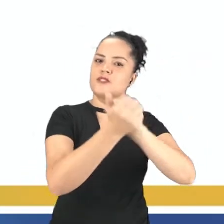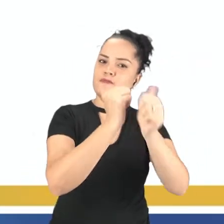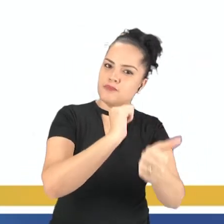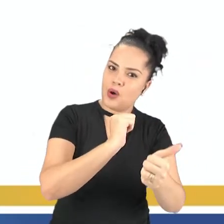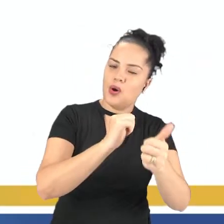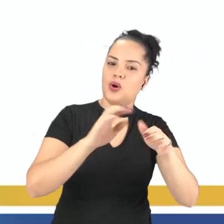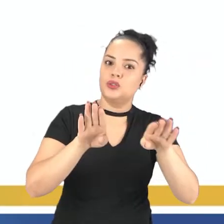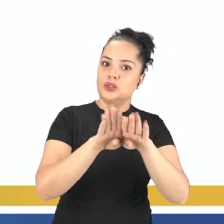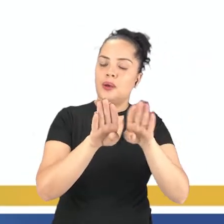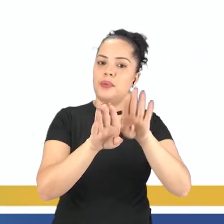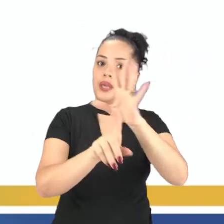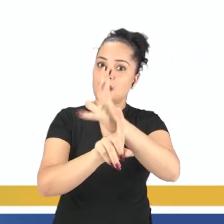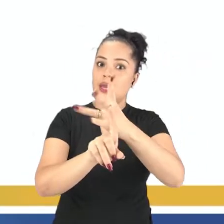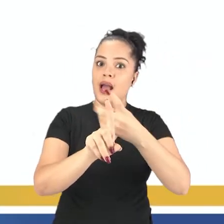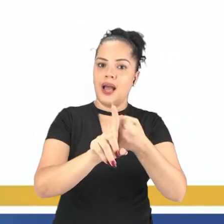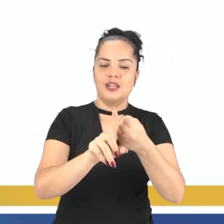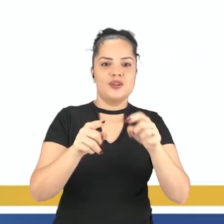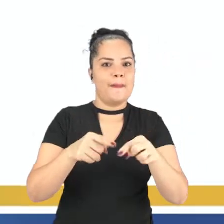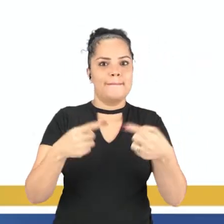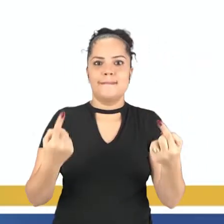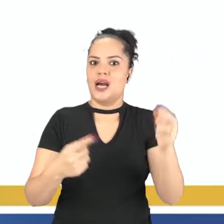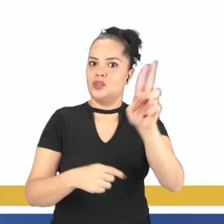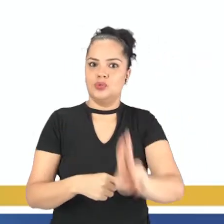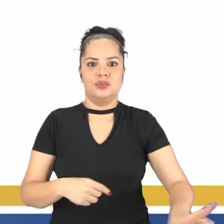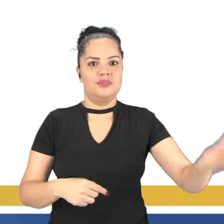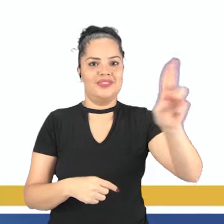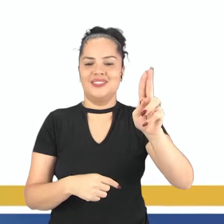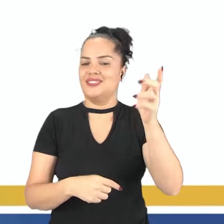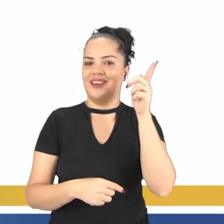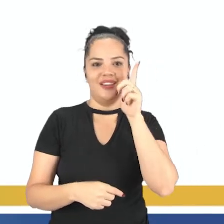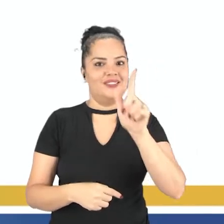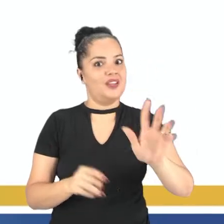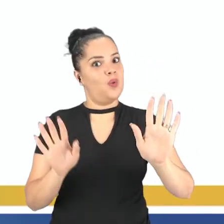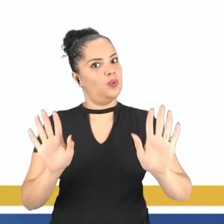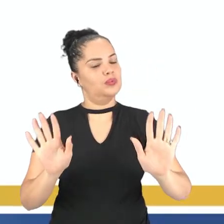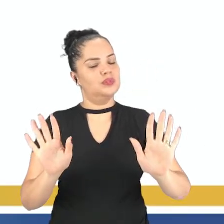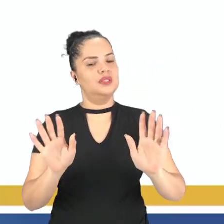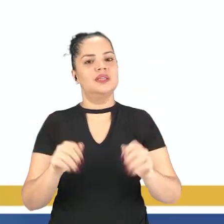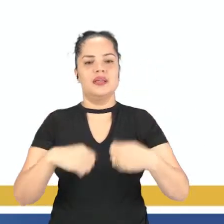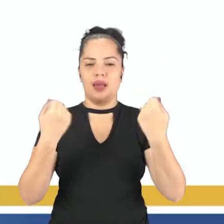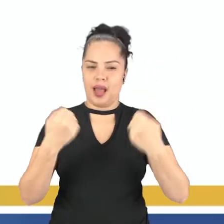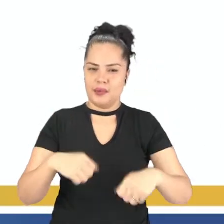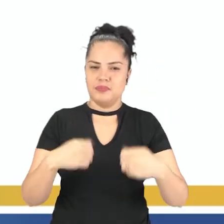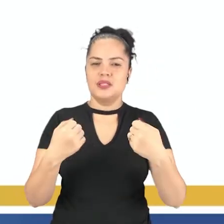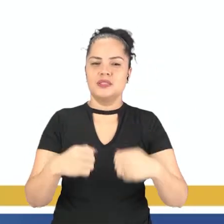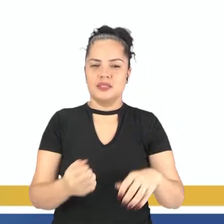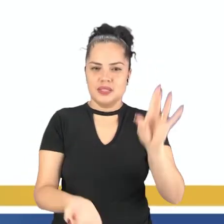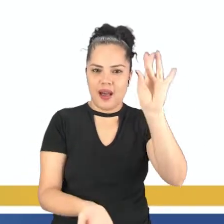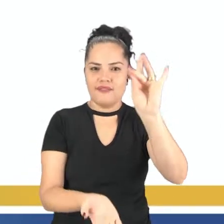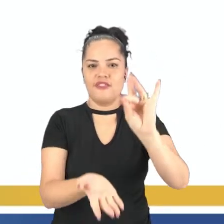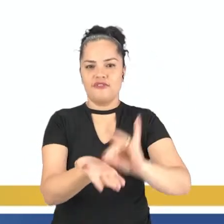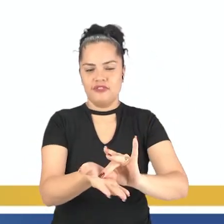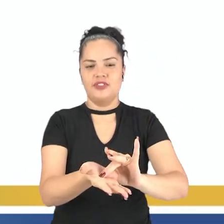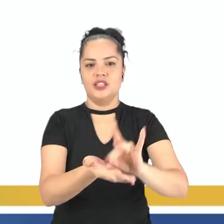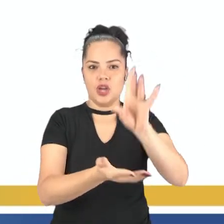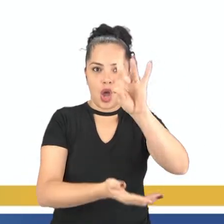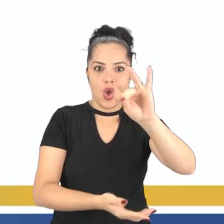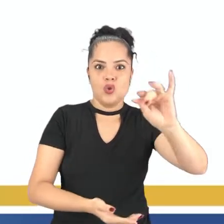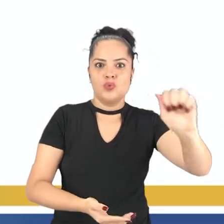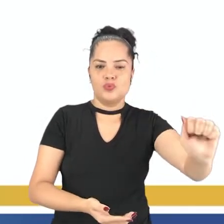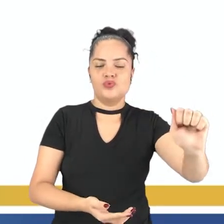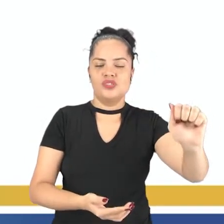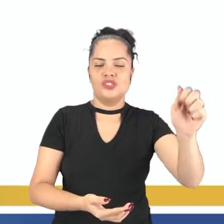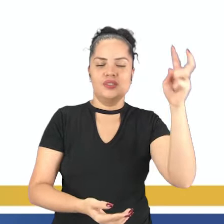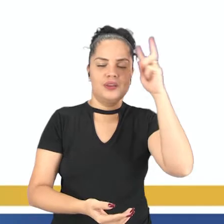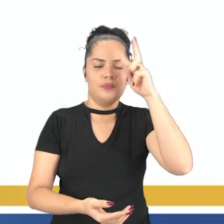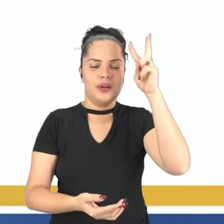acesso à universidade, por exemplo. Deste modo, era preciso um dia para lembrar dessa manifestação constante que os